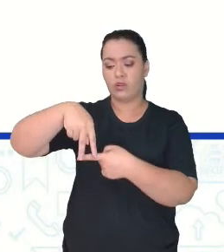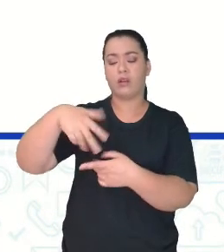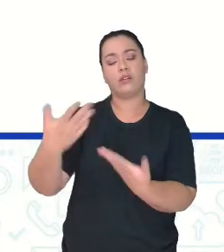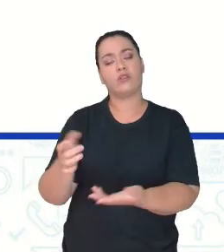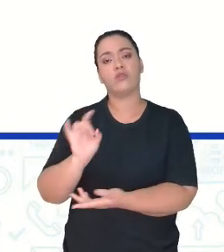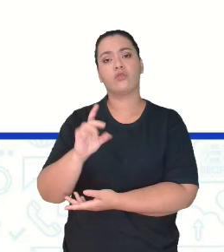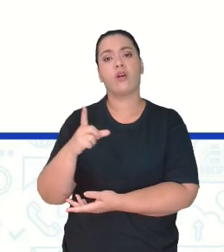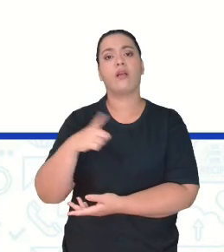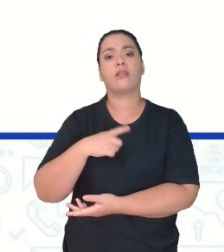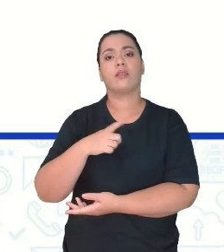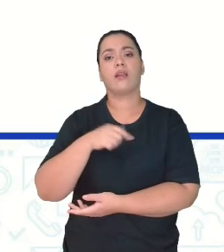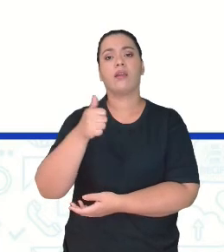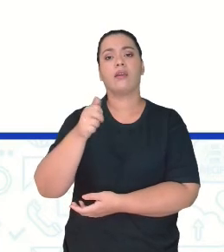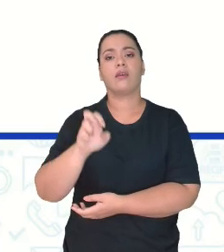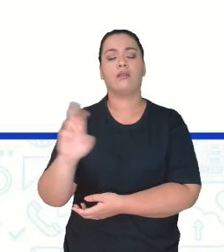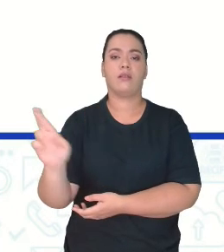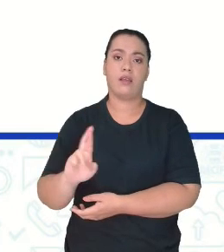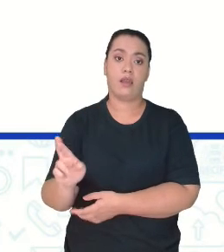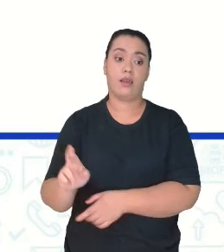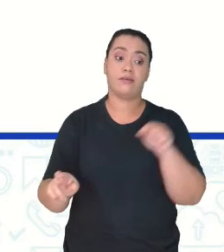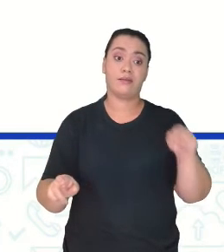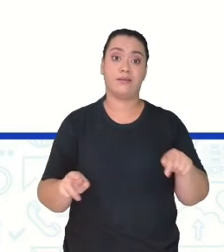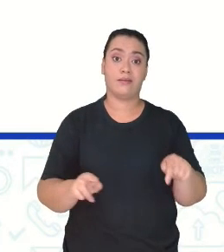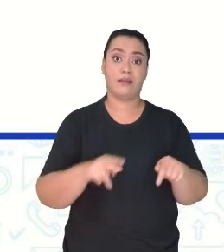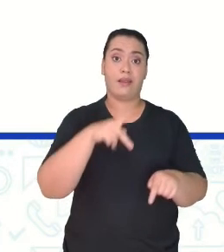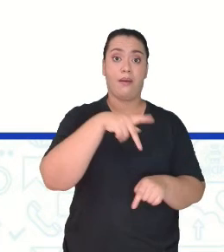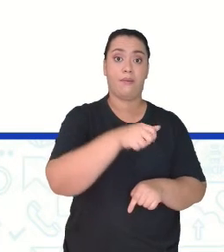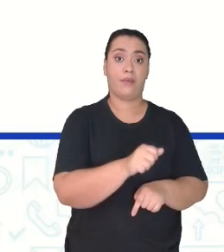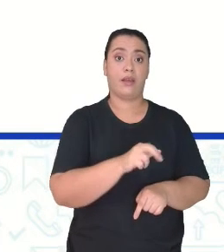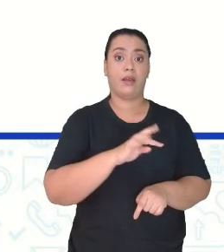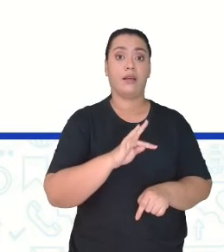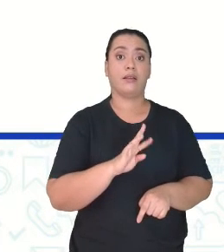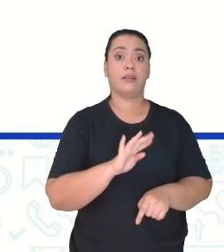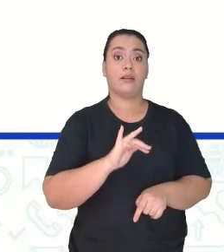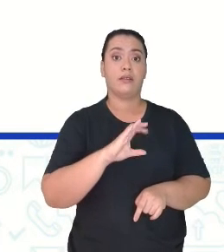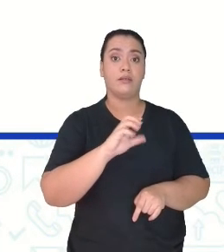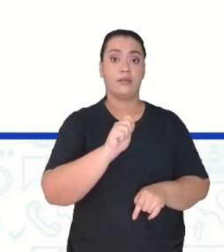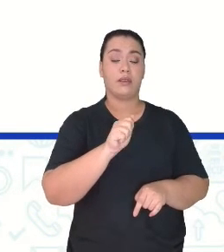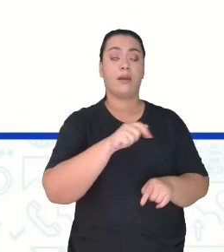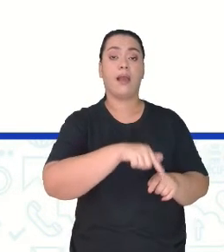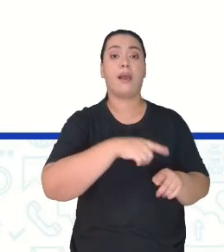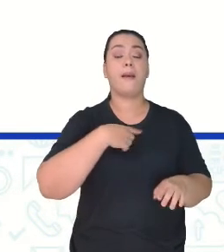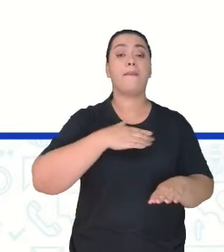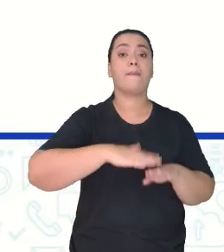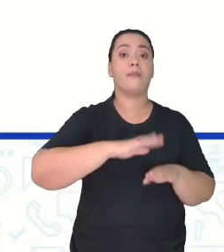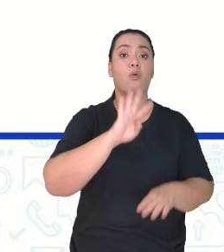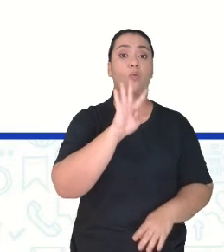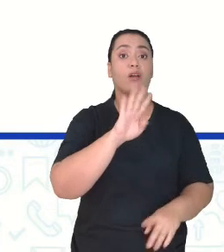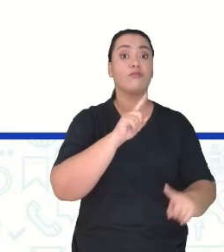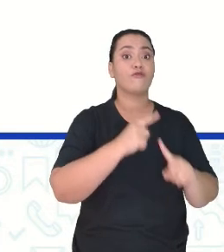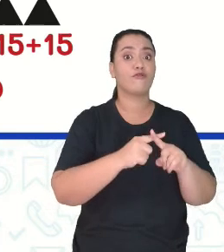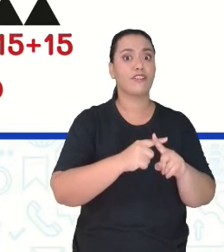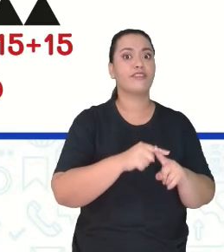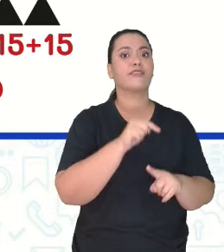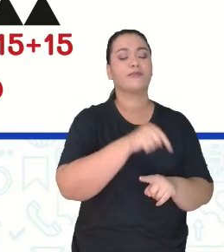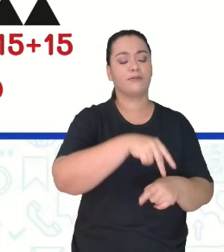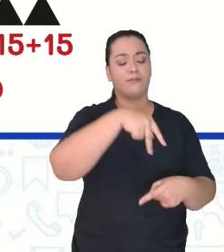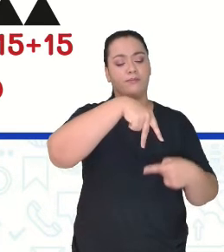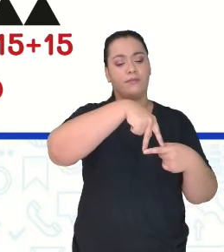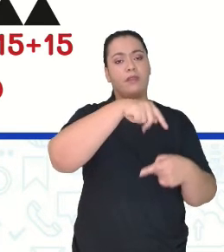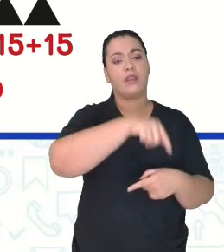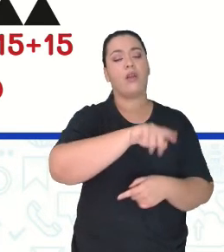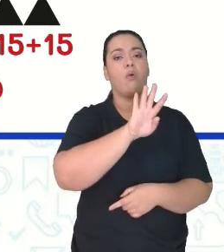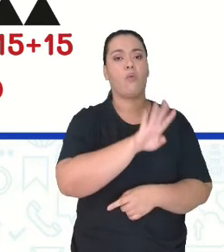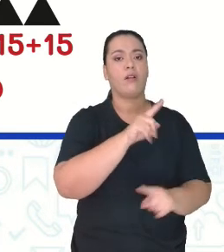tem aí R$15. E Patrícia tem 4 vezes, ou seja, 4 triângulos desse aí, 4 vezes